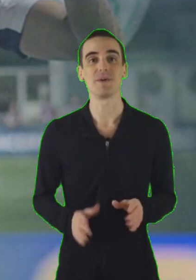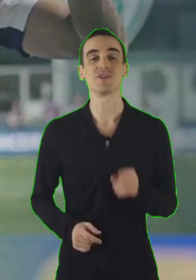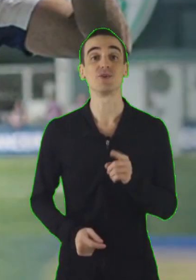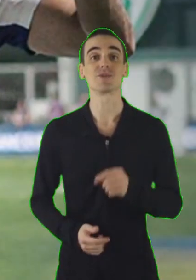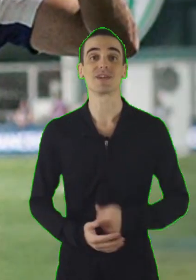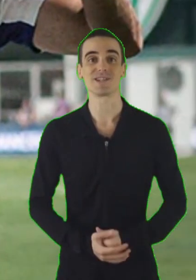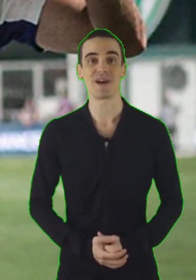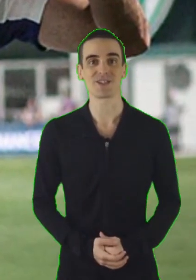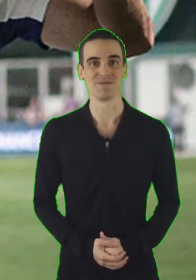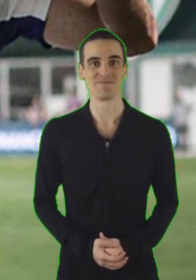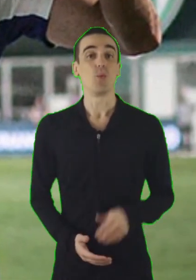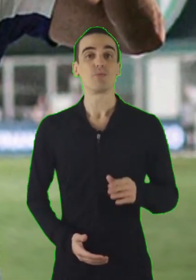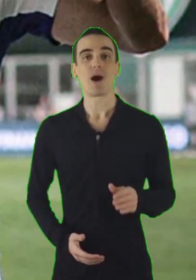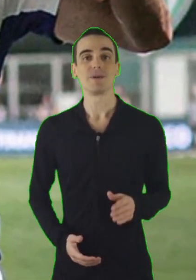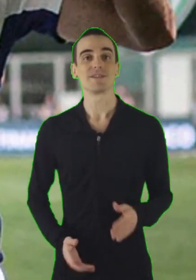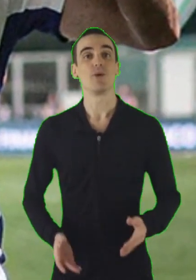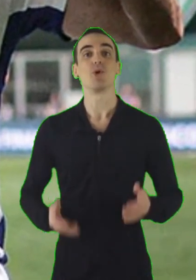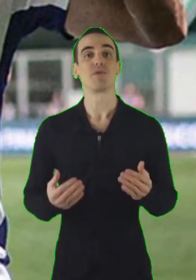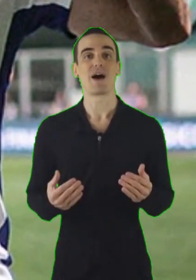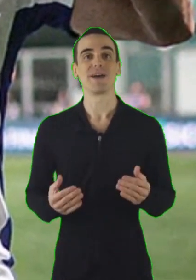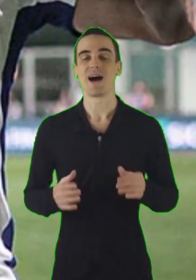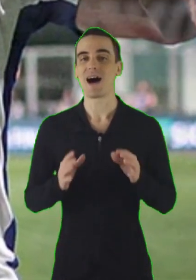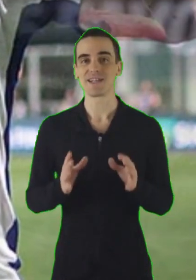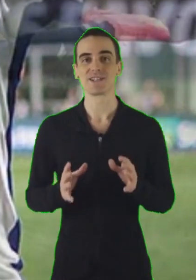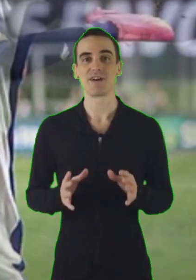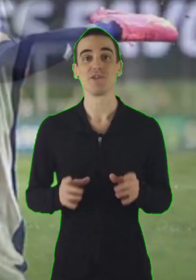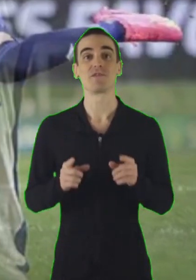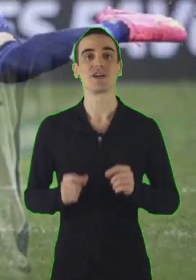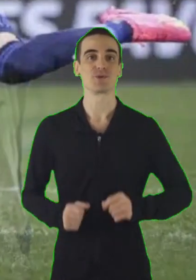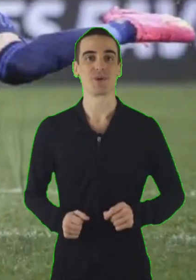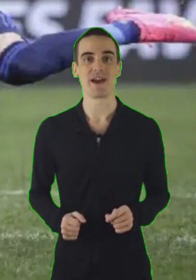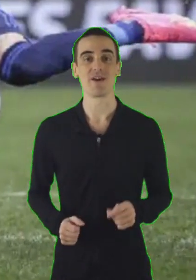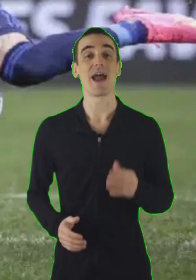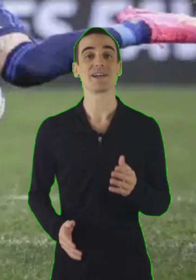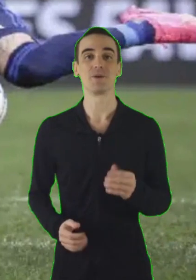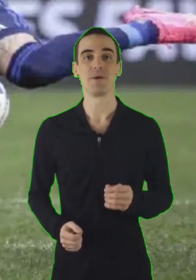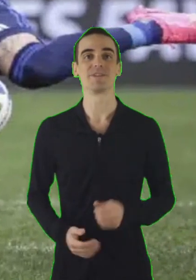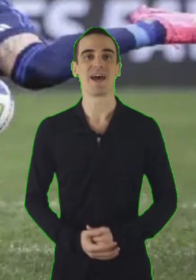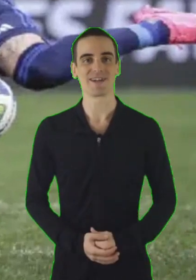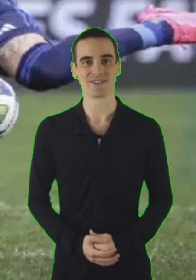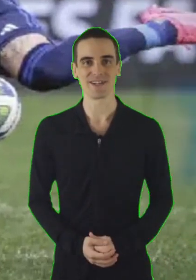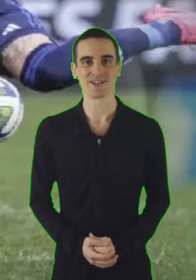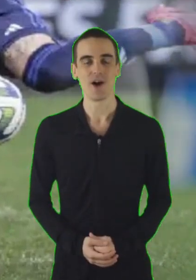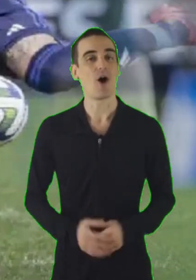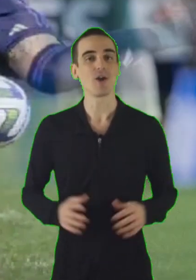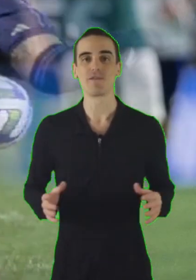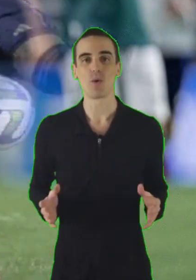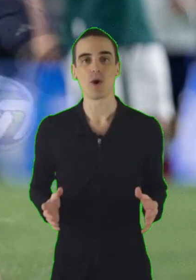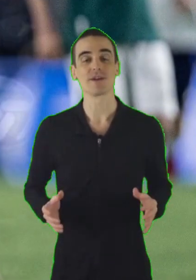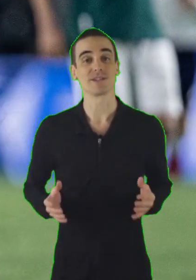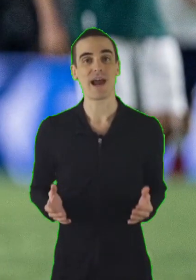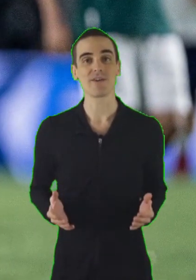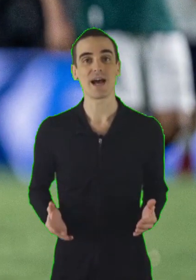traz confiança ao time. Uma vitória muito importante. Sabíamos o peso que tinha esse jogo para a tabela, confiança,